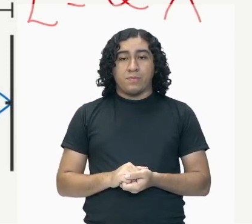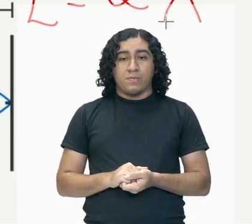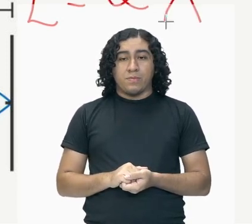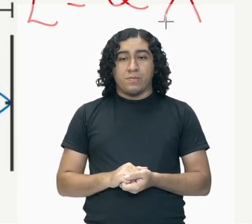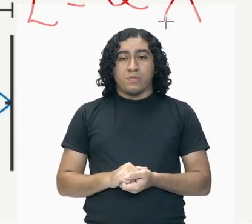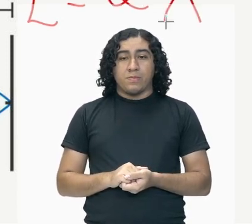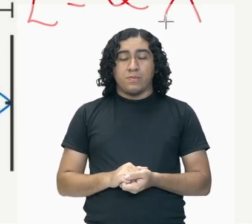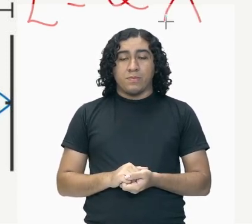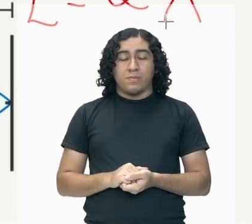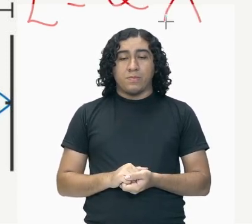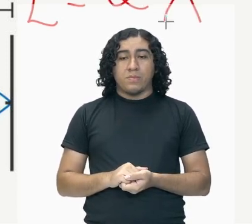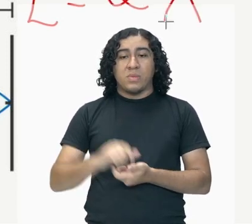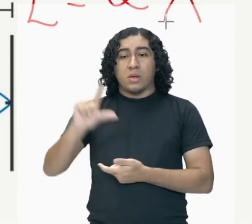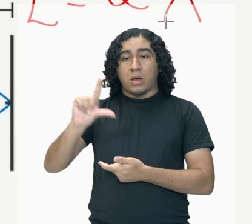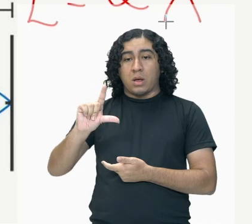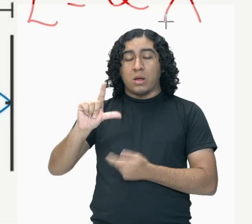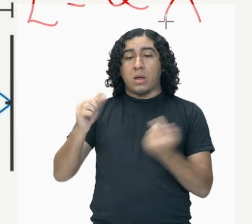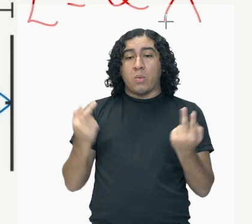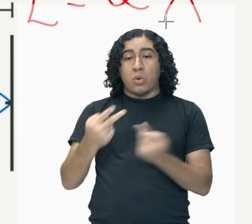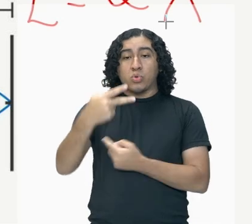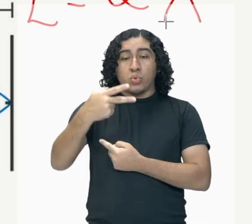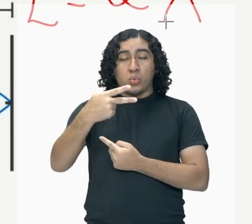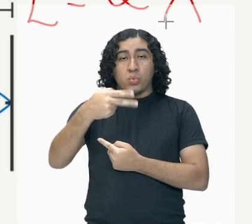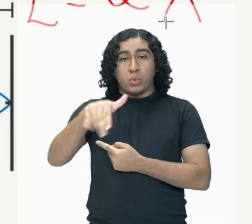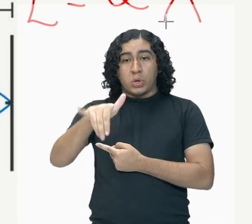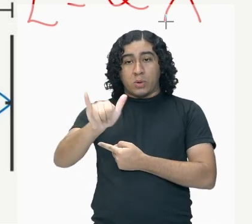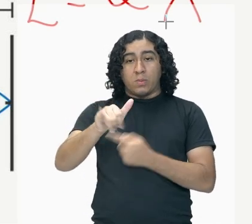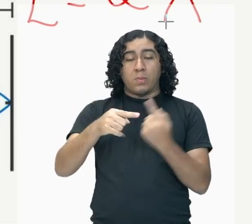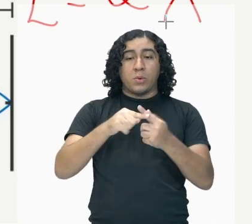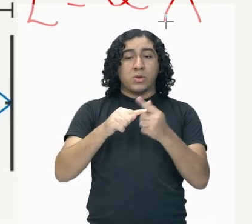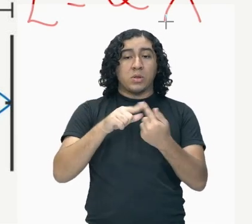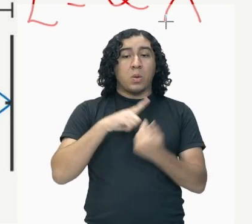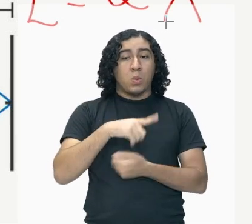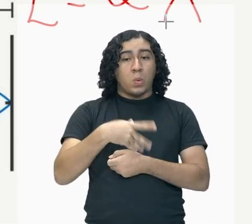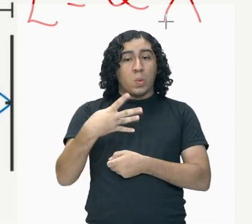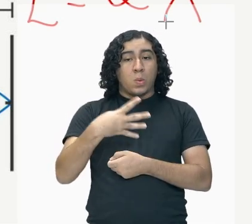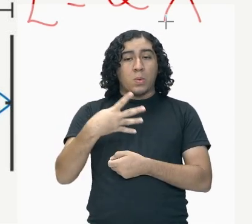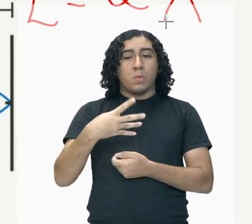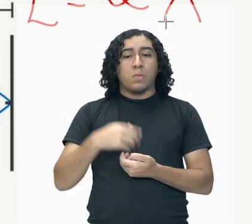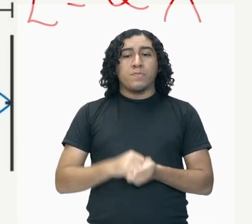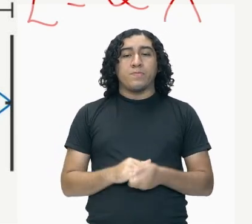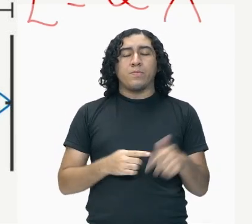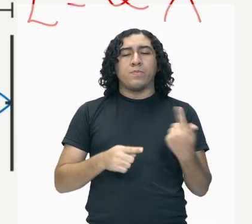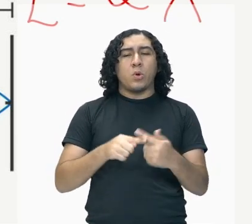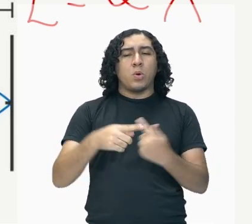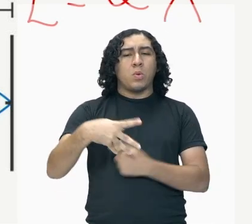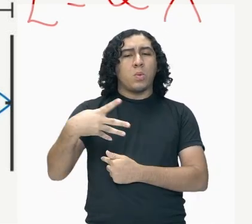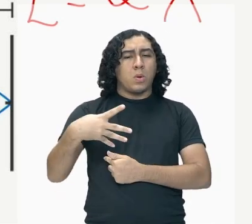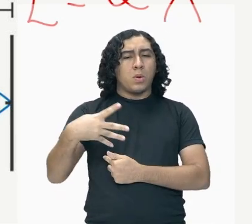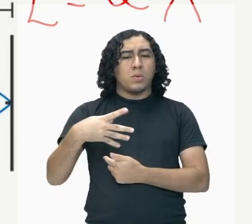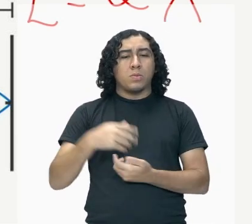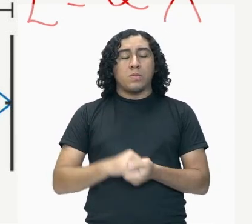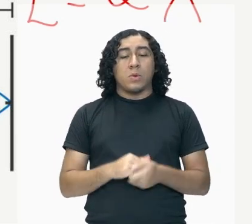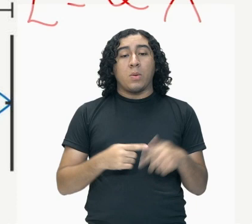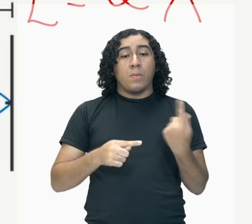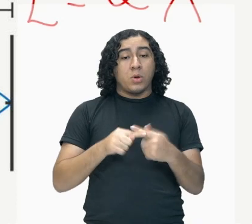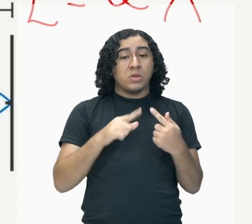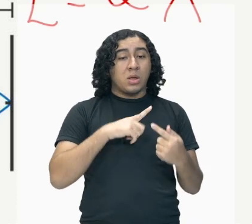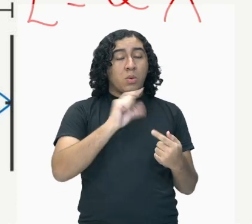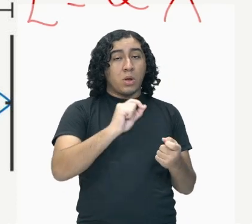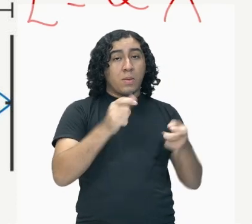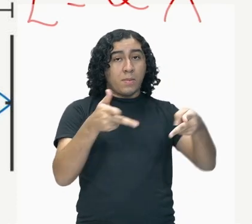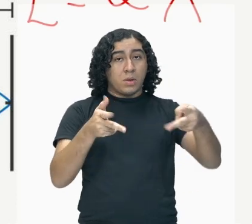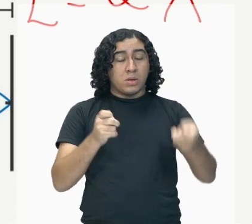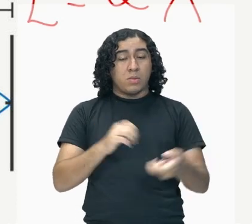onda né porque eu vou ter o eu tenho o quarto harmônico aqui por que que eu sei que é o quarto amônio porque eu tô contando olha